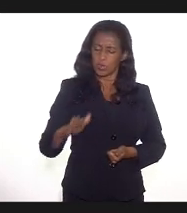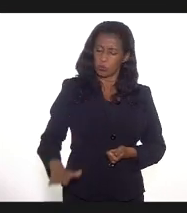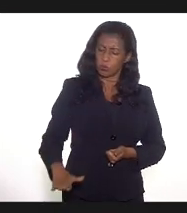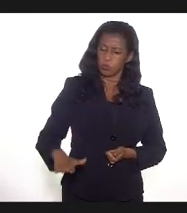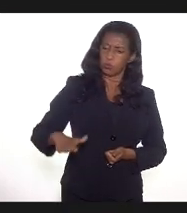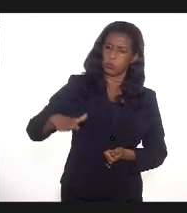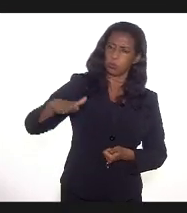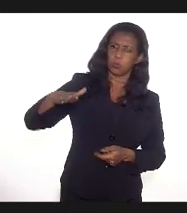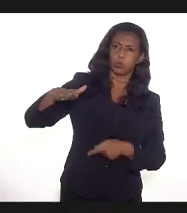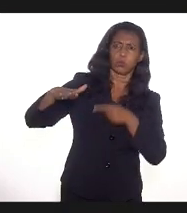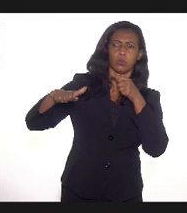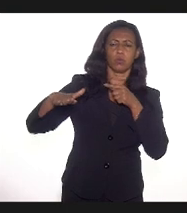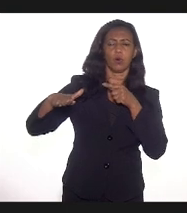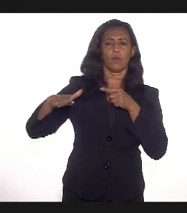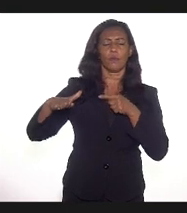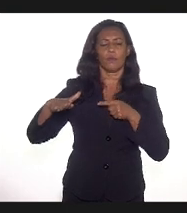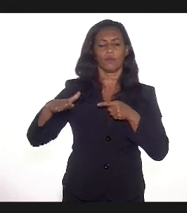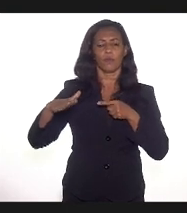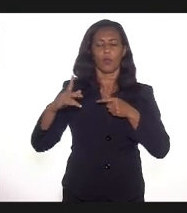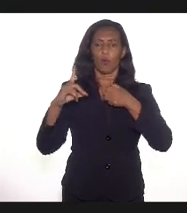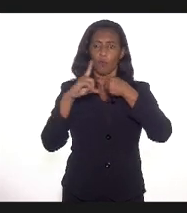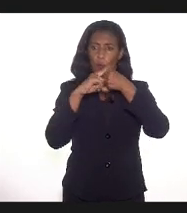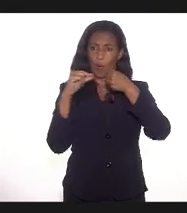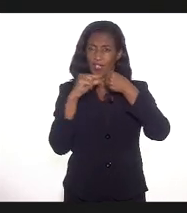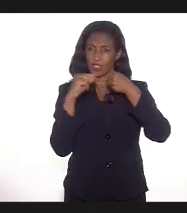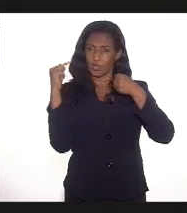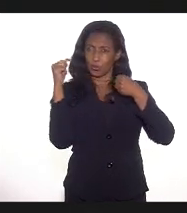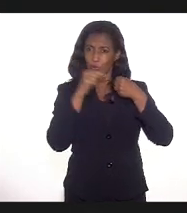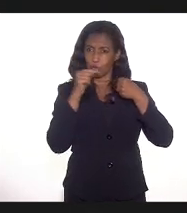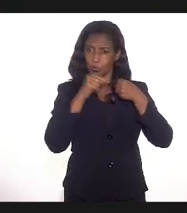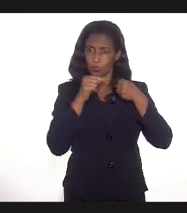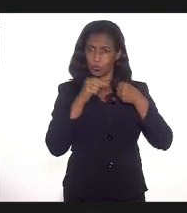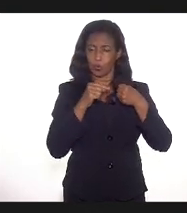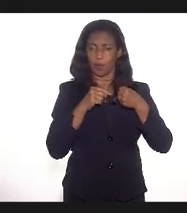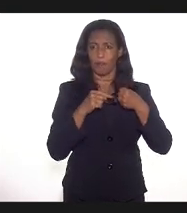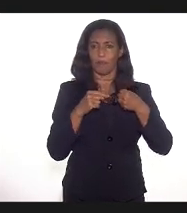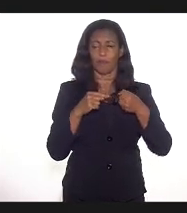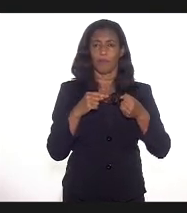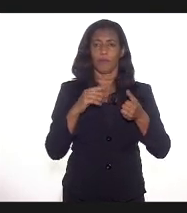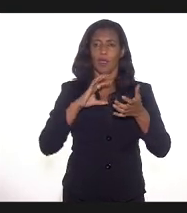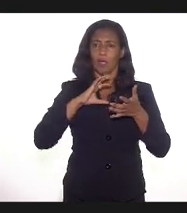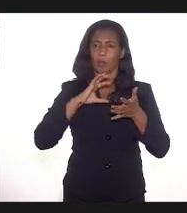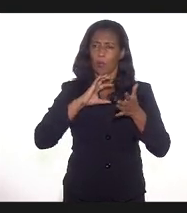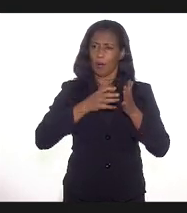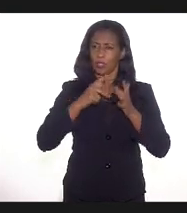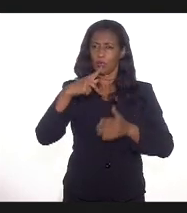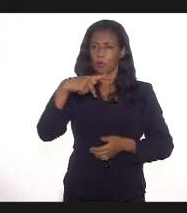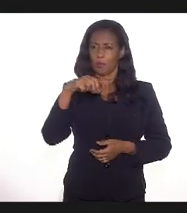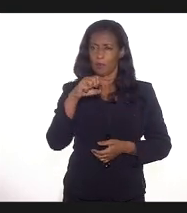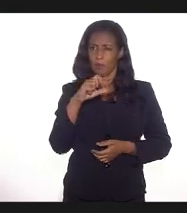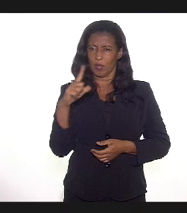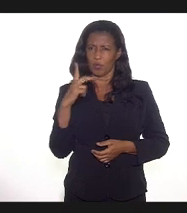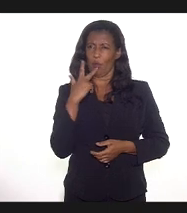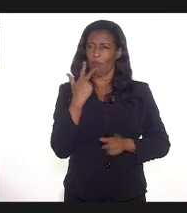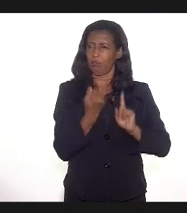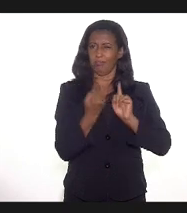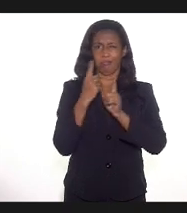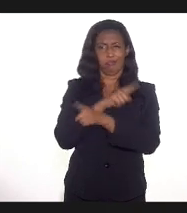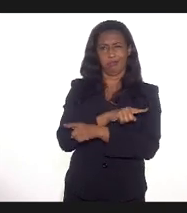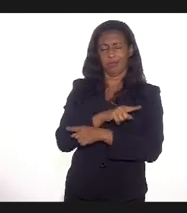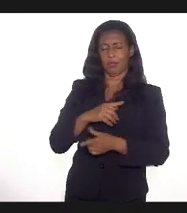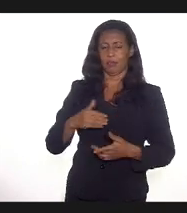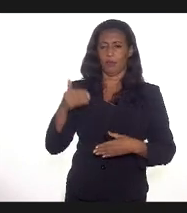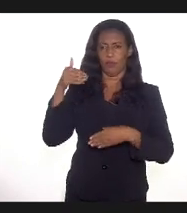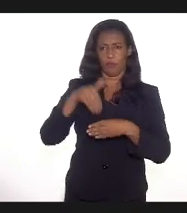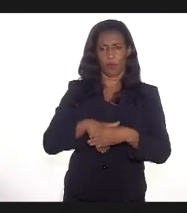infância. Como foi inserido um artigo que vai nesse sentido, que a bancada do pessoal, inclusive, destacou, o nosso voto é contrário por conta